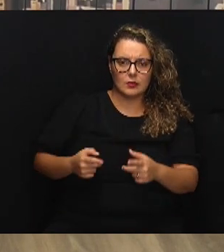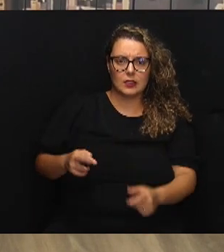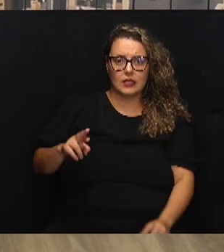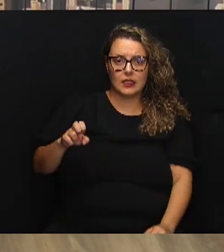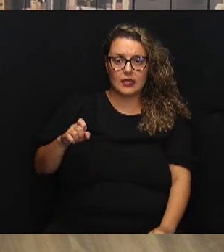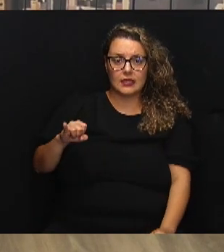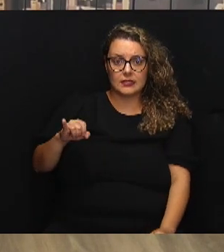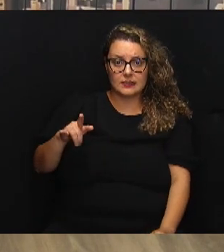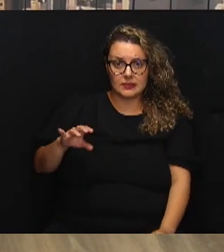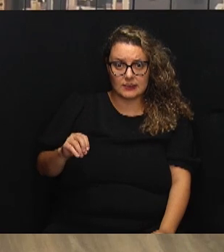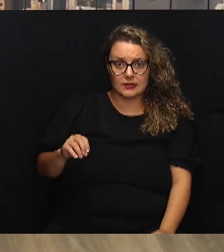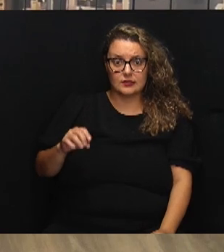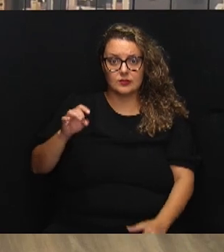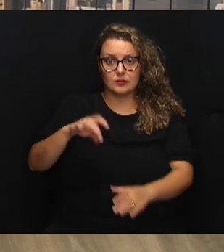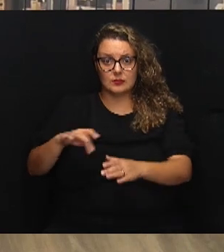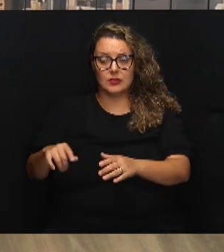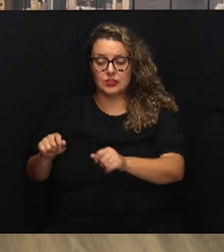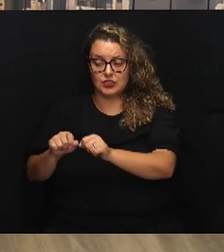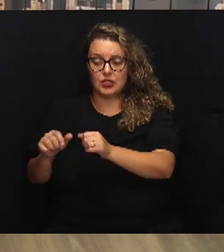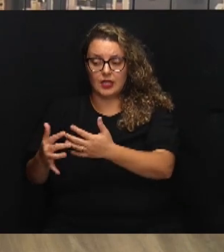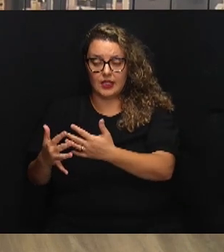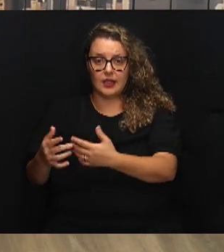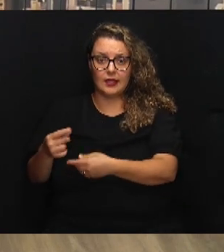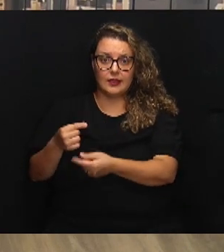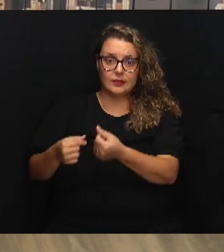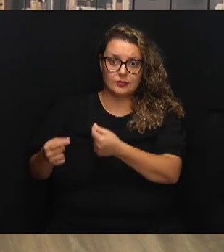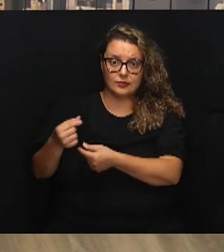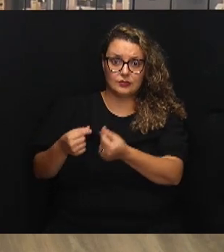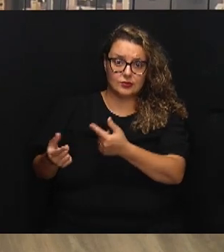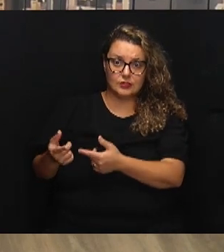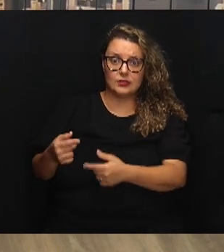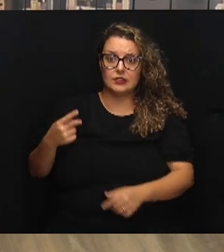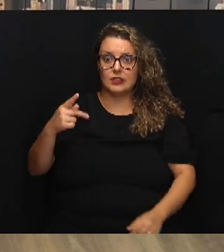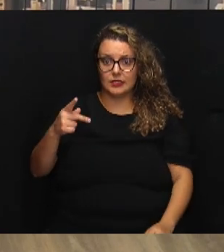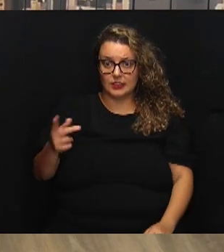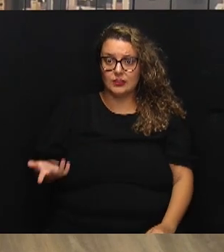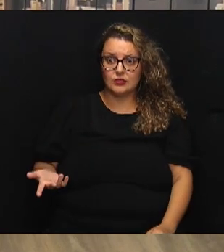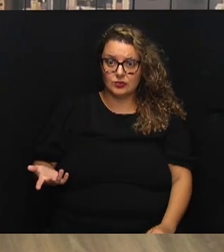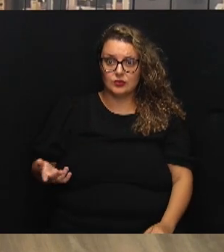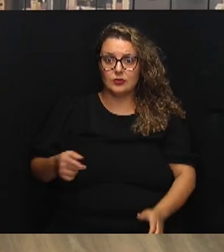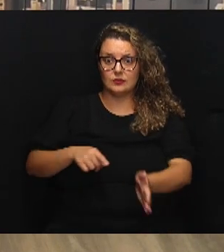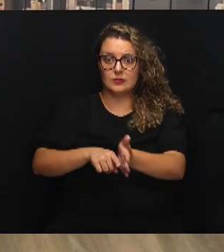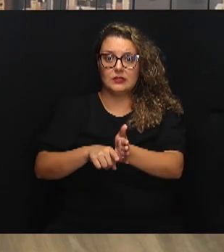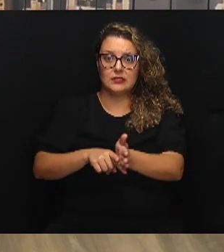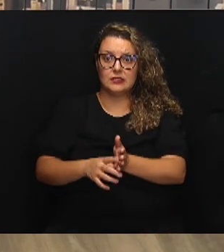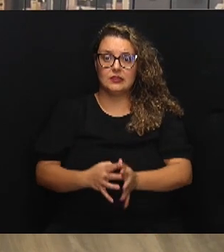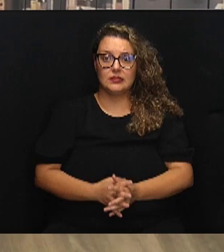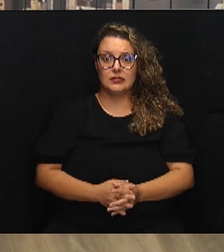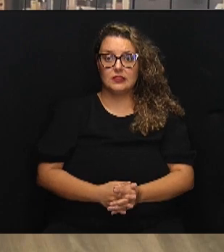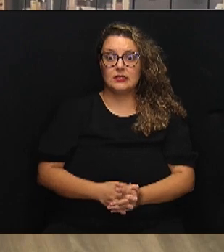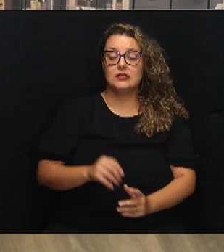são resíduos de plantas, da agroindústria, que foi a base da sua pesquisa, né?